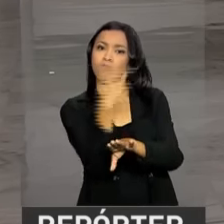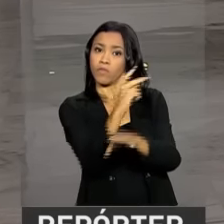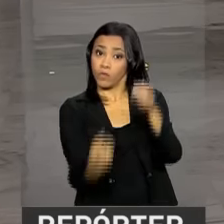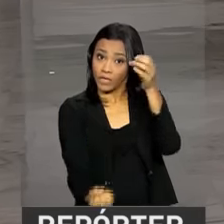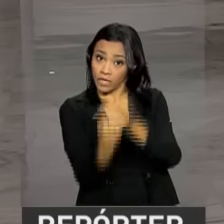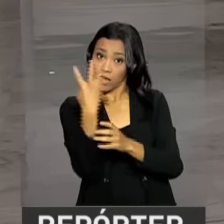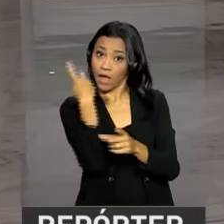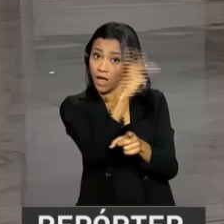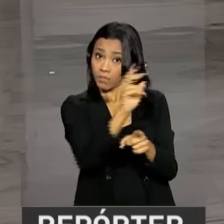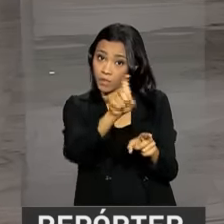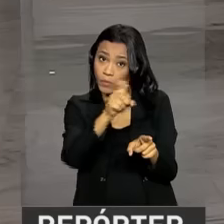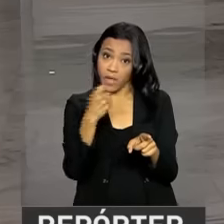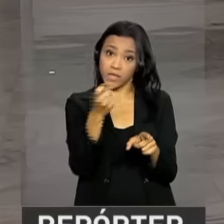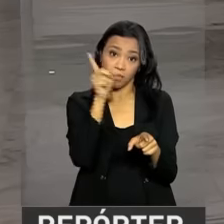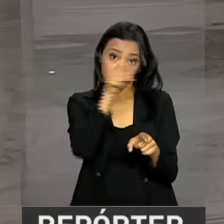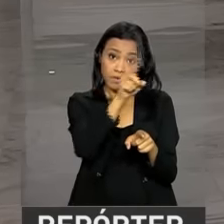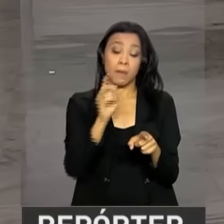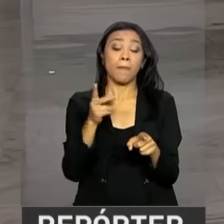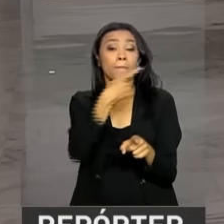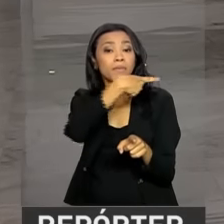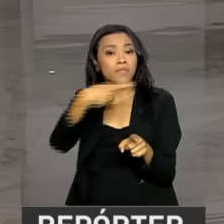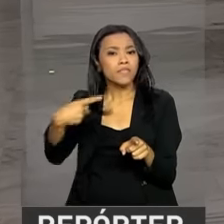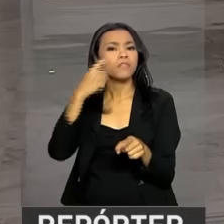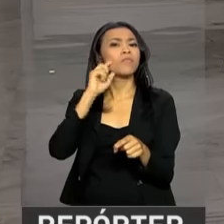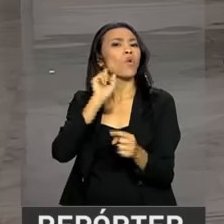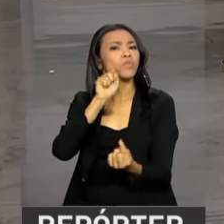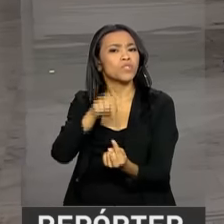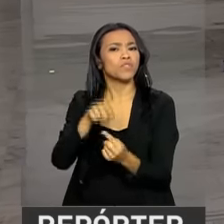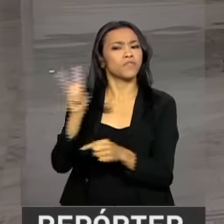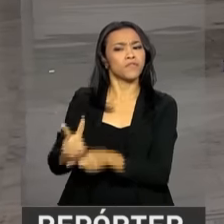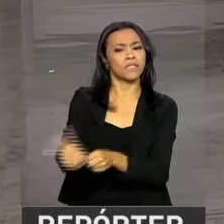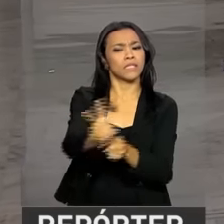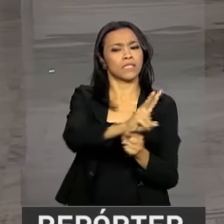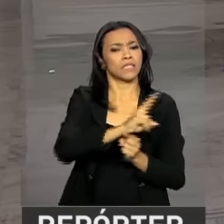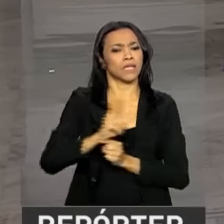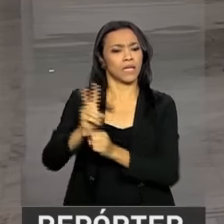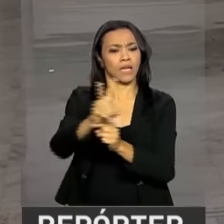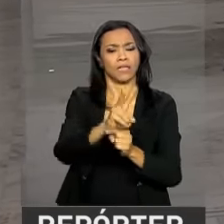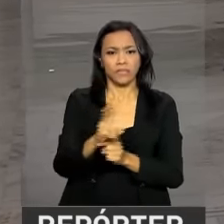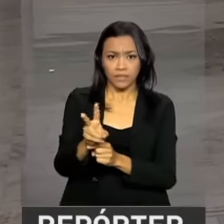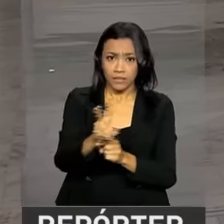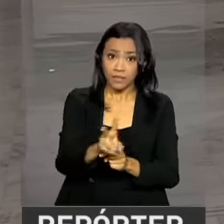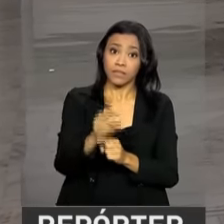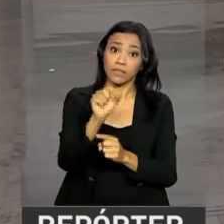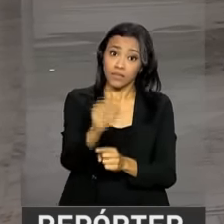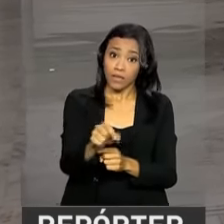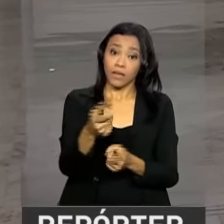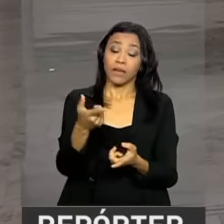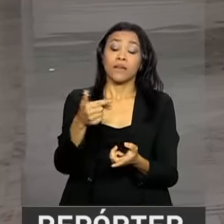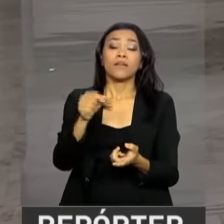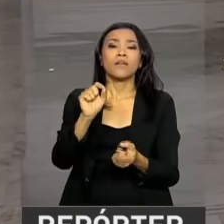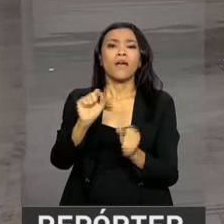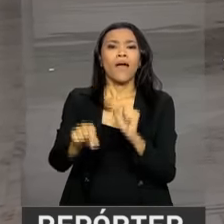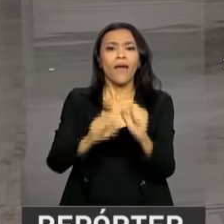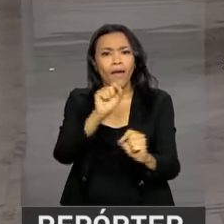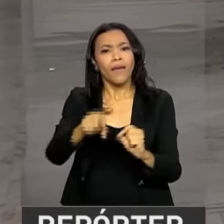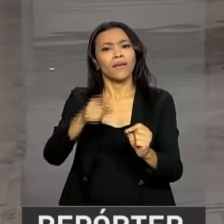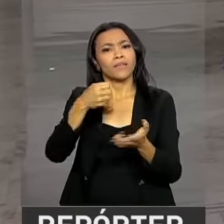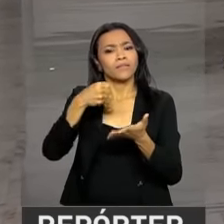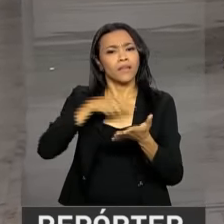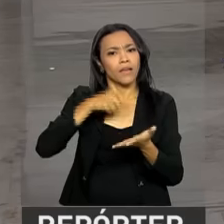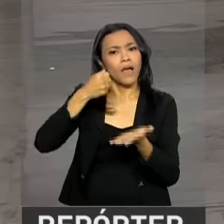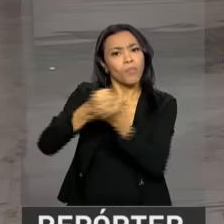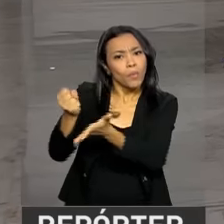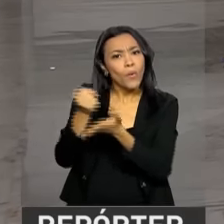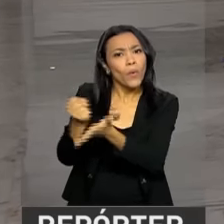ex-presidente para fiscalizar a eficácia da carta democrática interamericana esse grupo também oferece assistência